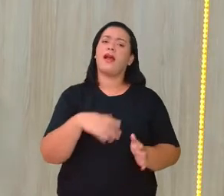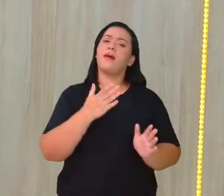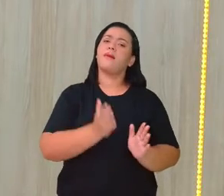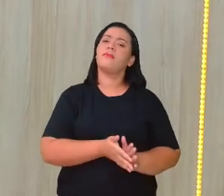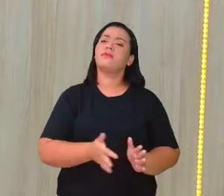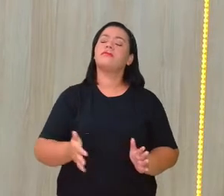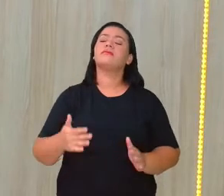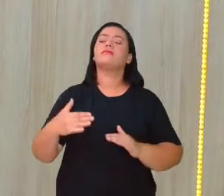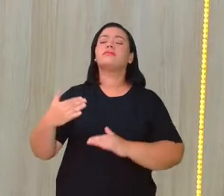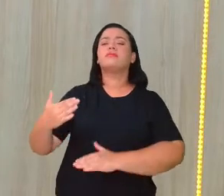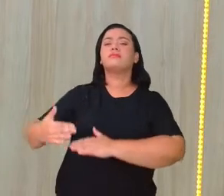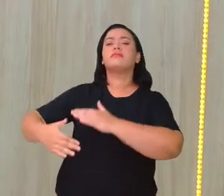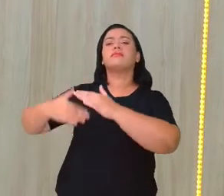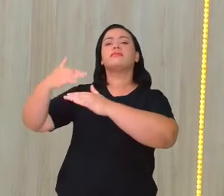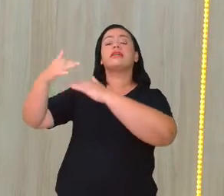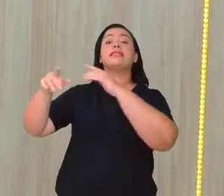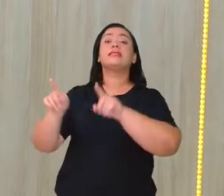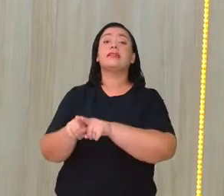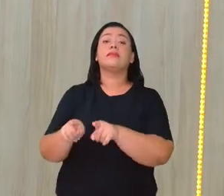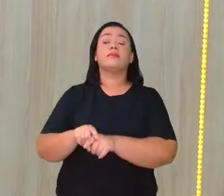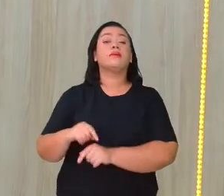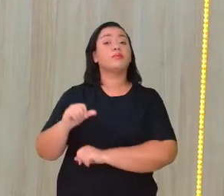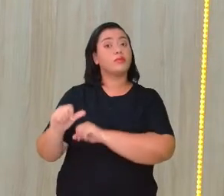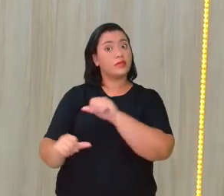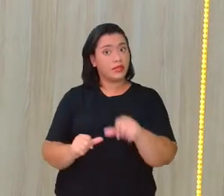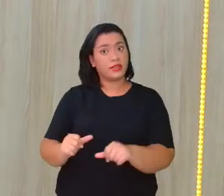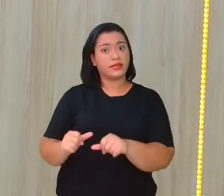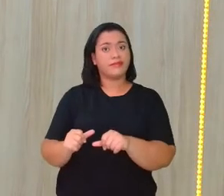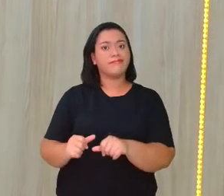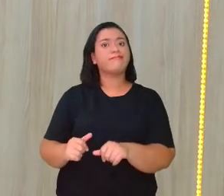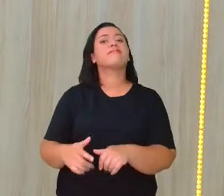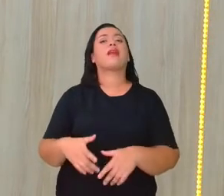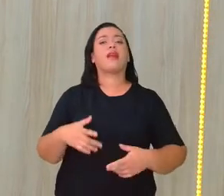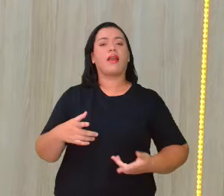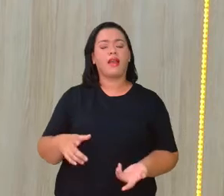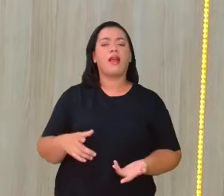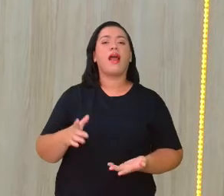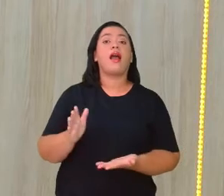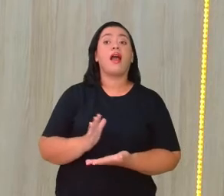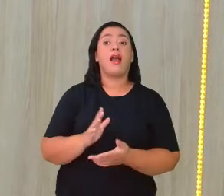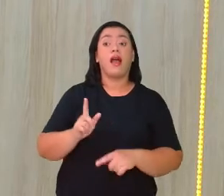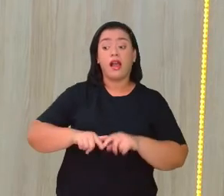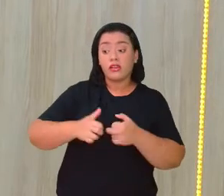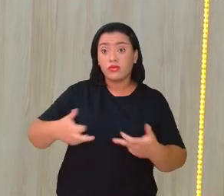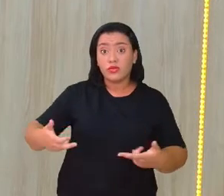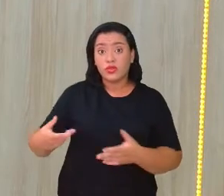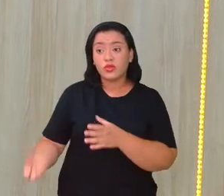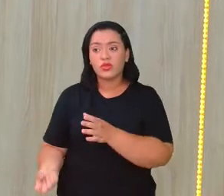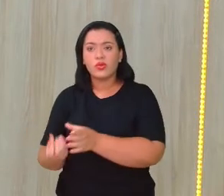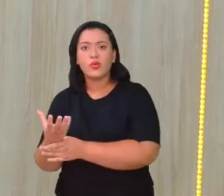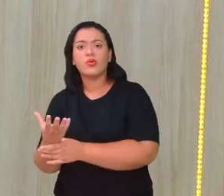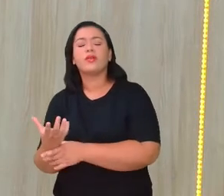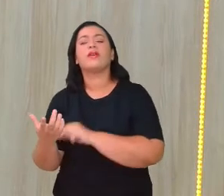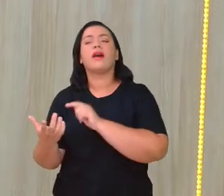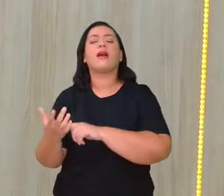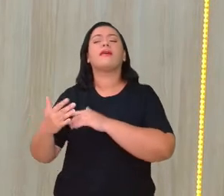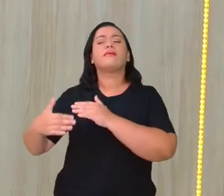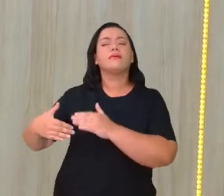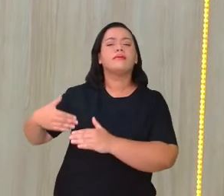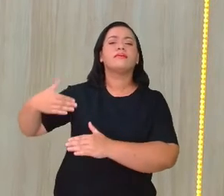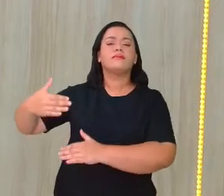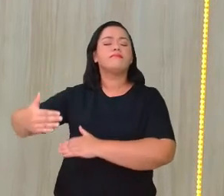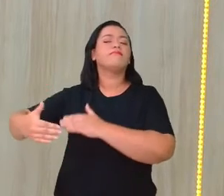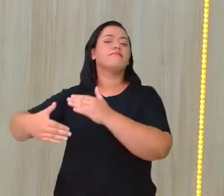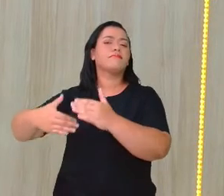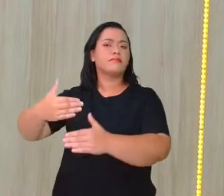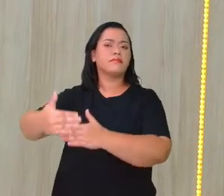de evolução e de mudança, né? As coisas elas surgem e aí elas vão, com o passar do tempo,